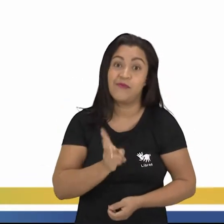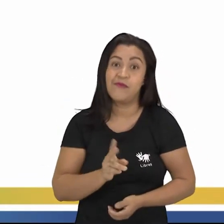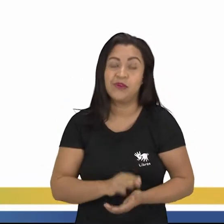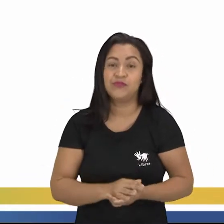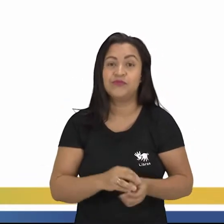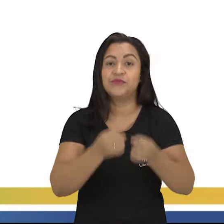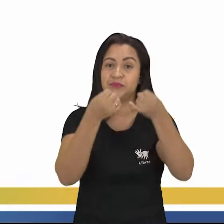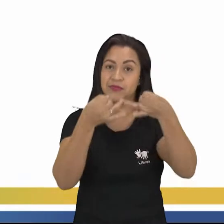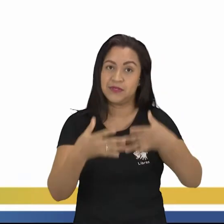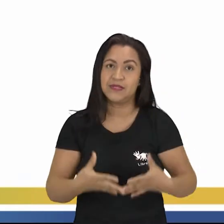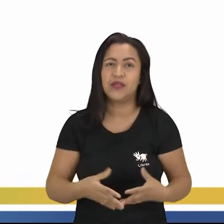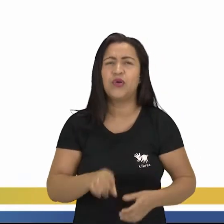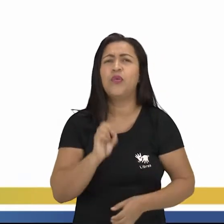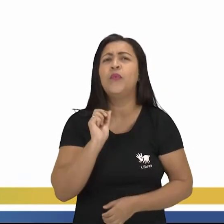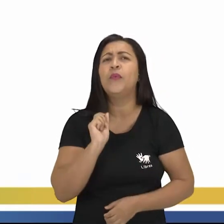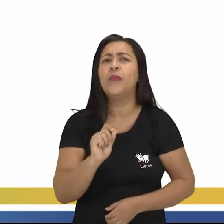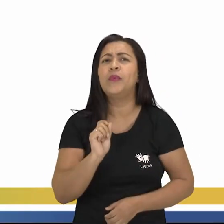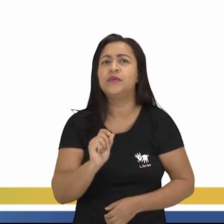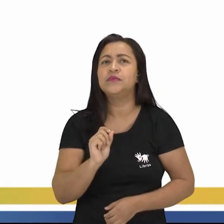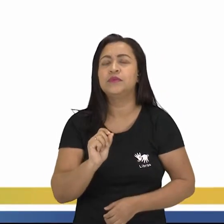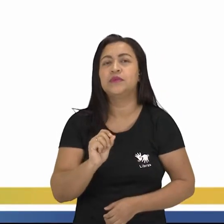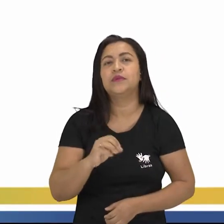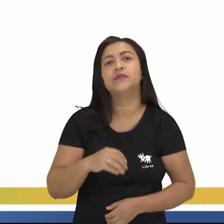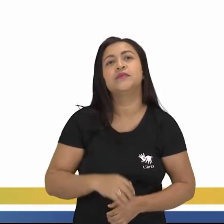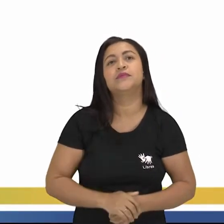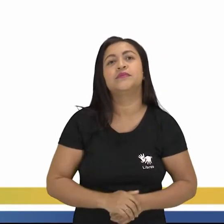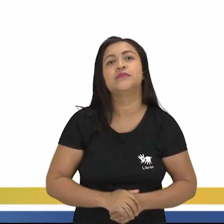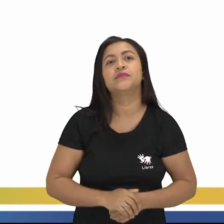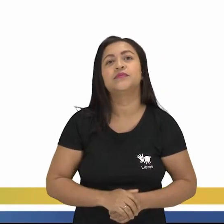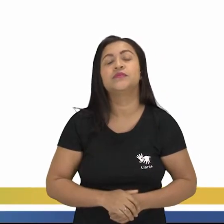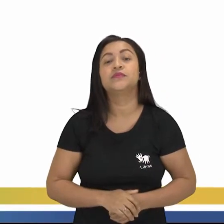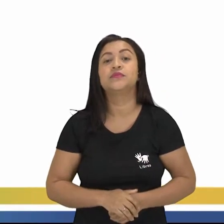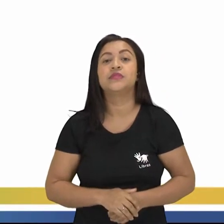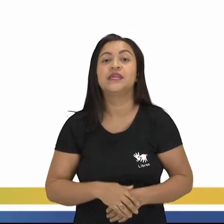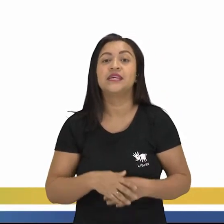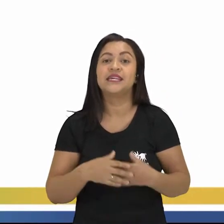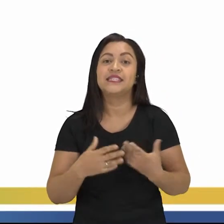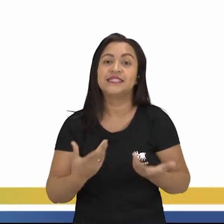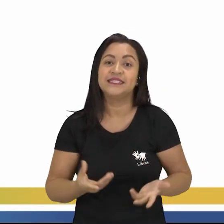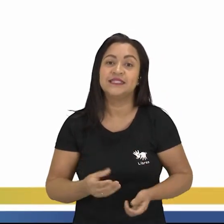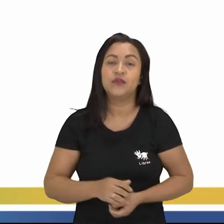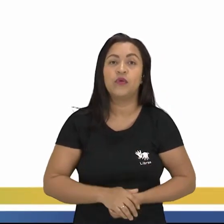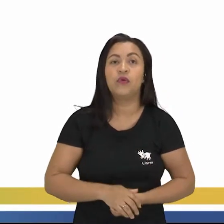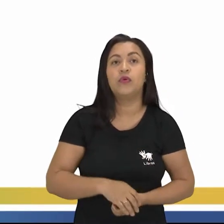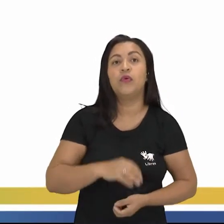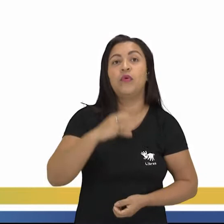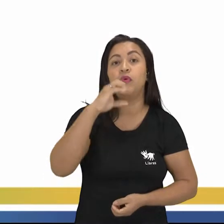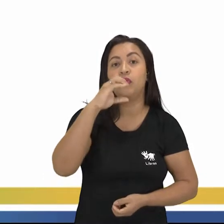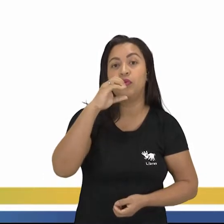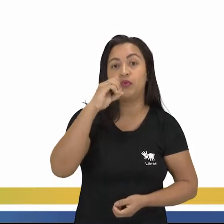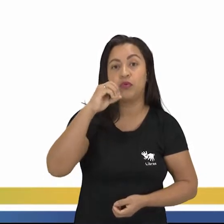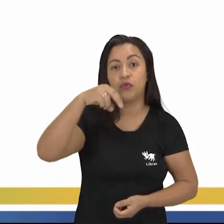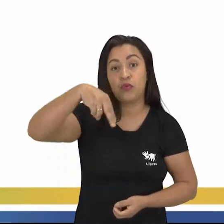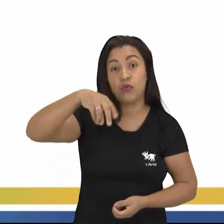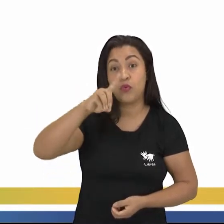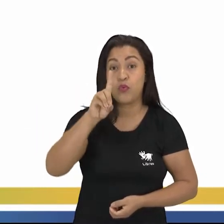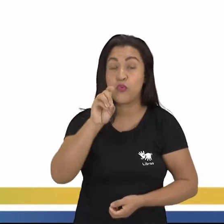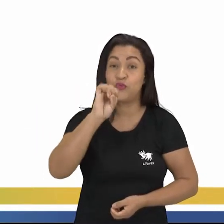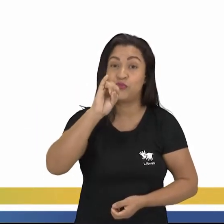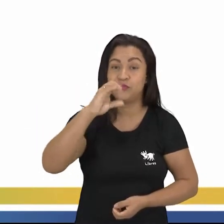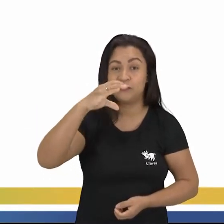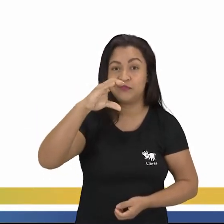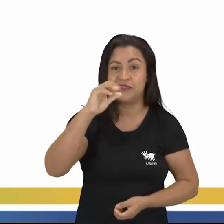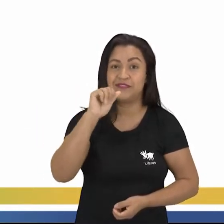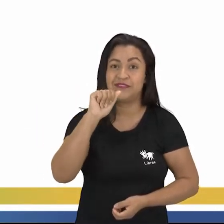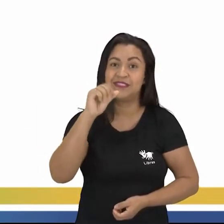conditional sentences? São sentenças usadas na língua inglesa que expressam situações de condição